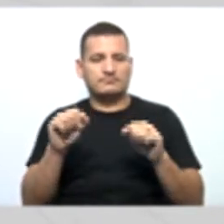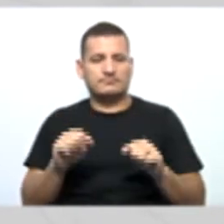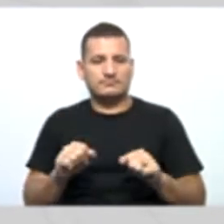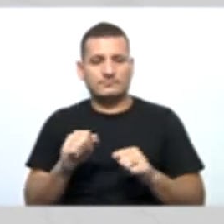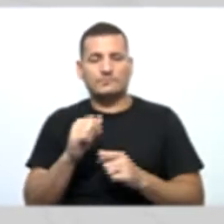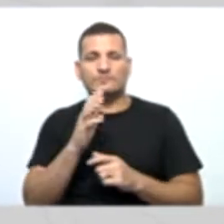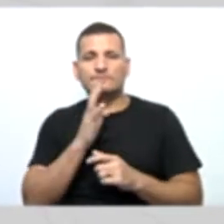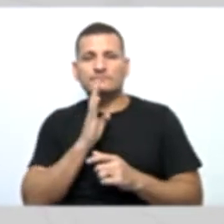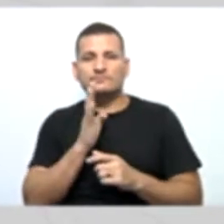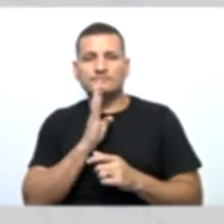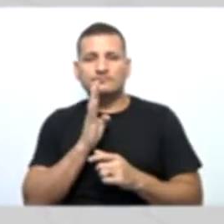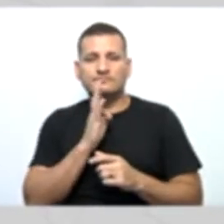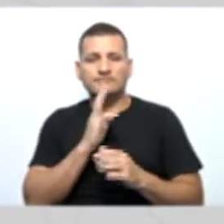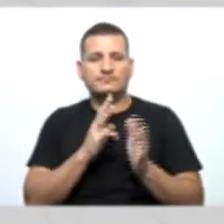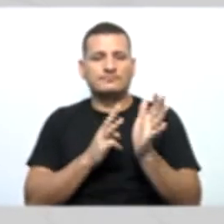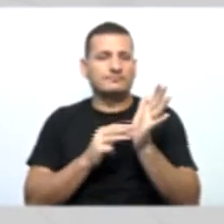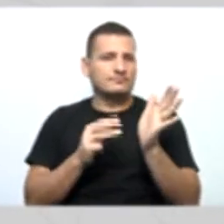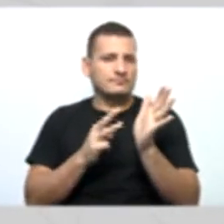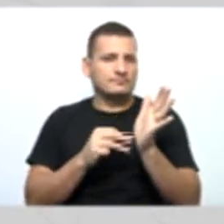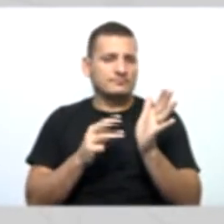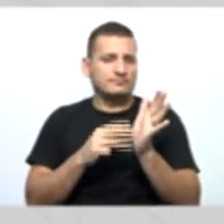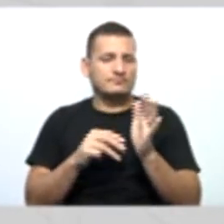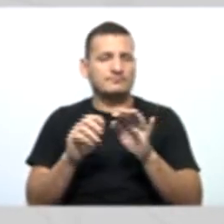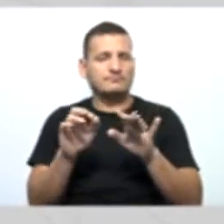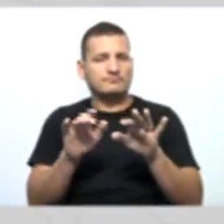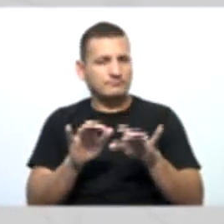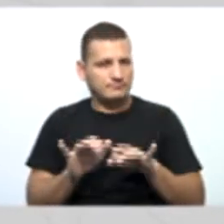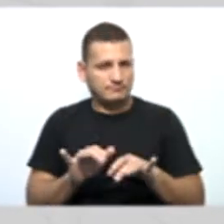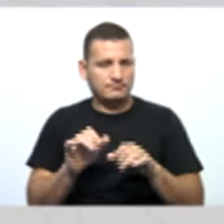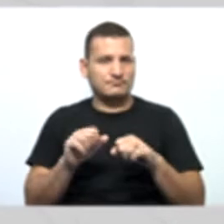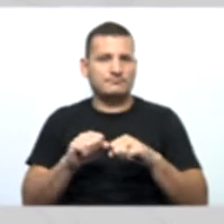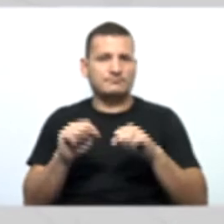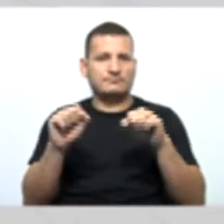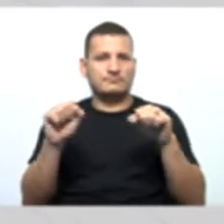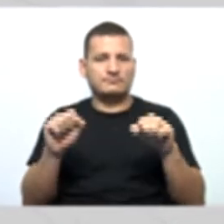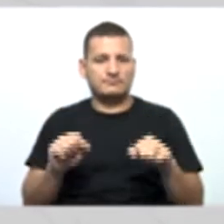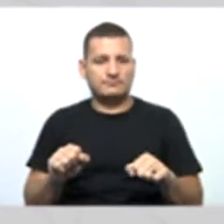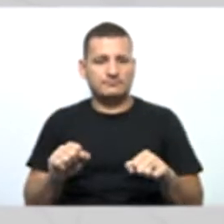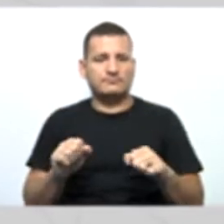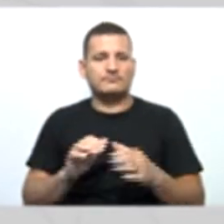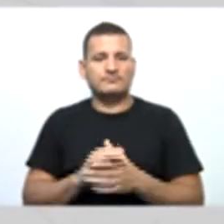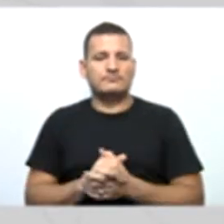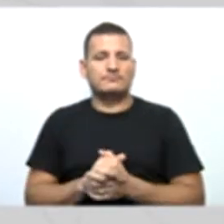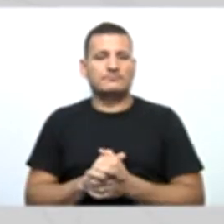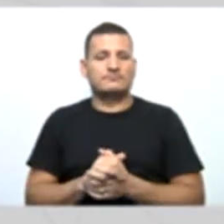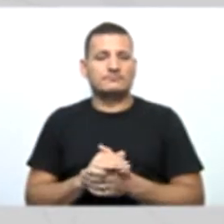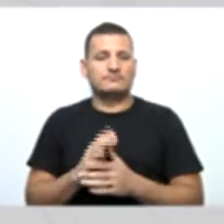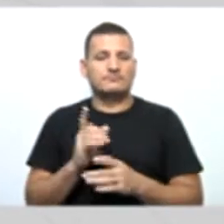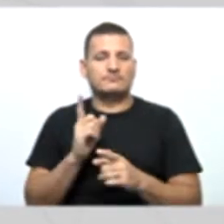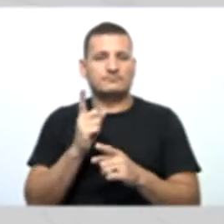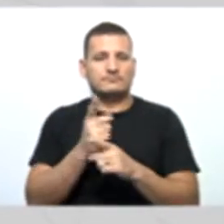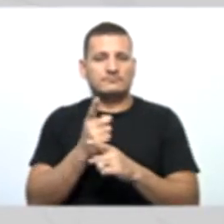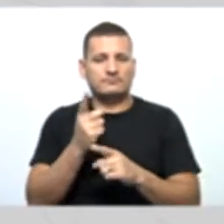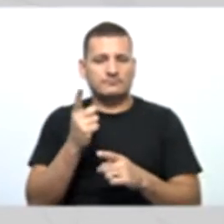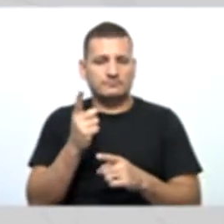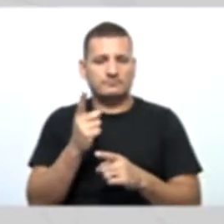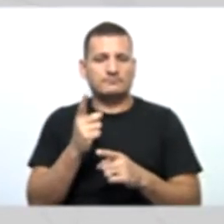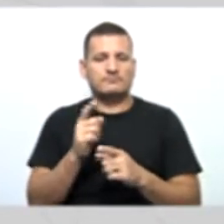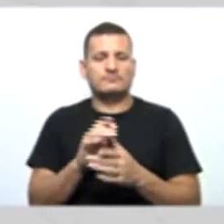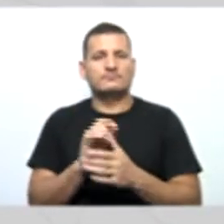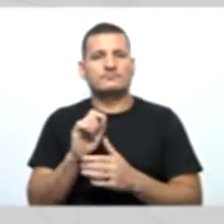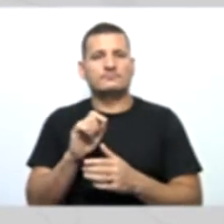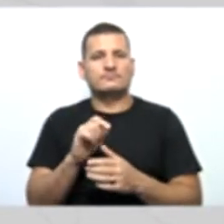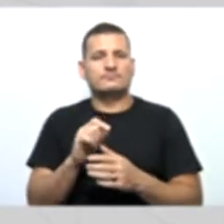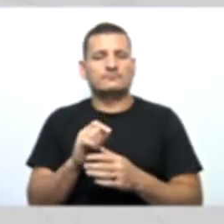conhecer a metodologia para desenvolvimento de sistemas e identificar a modelagem